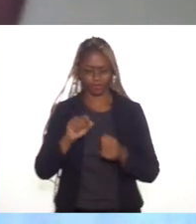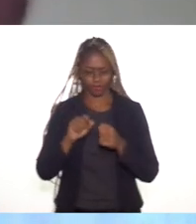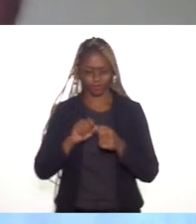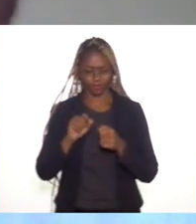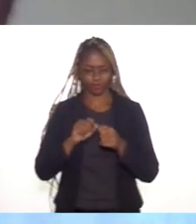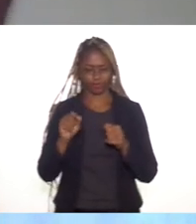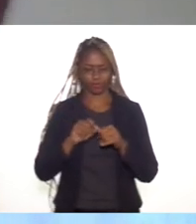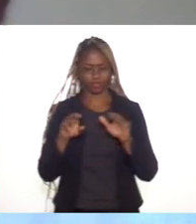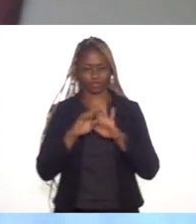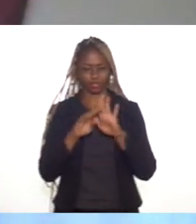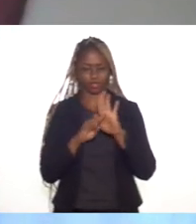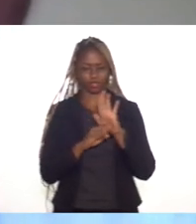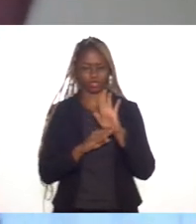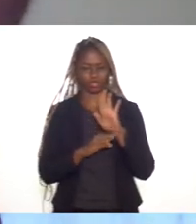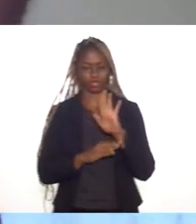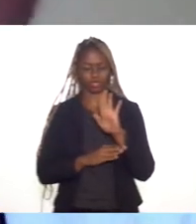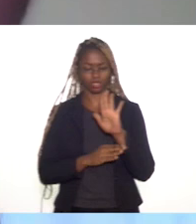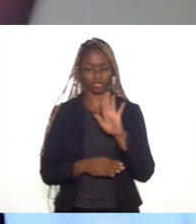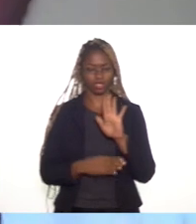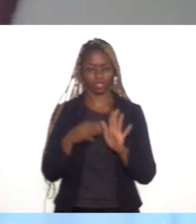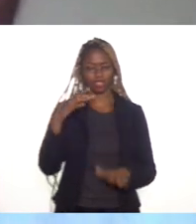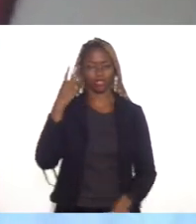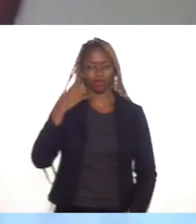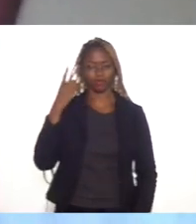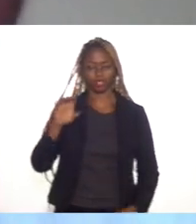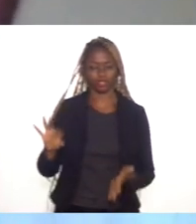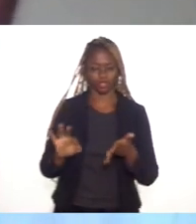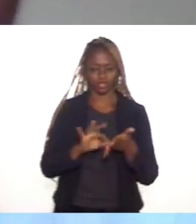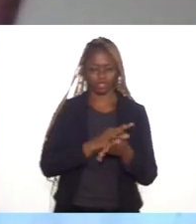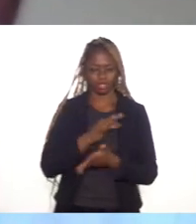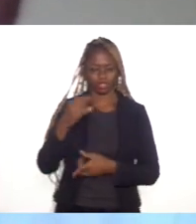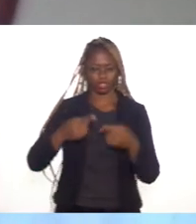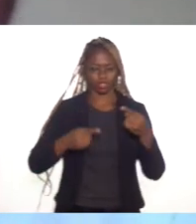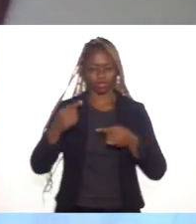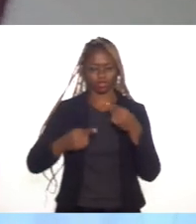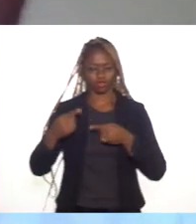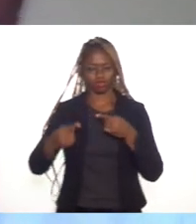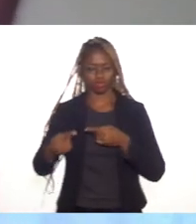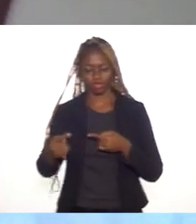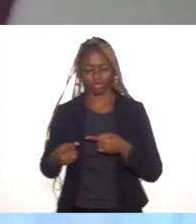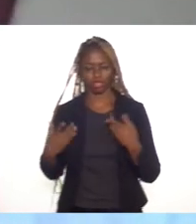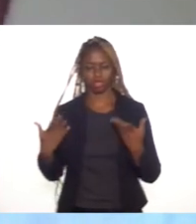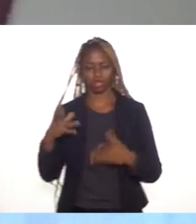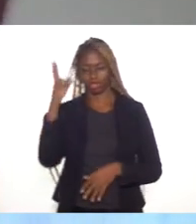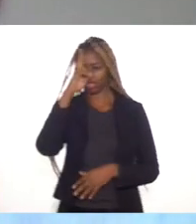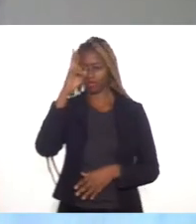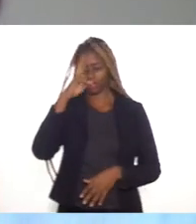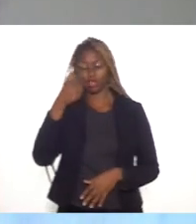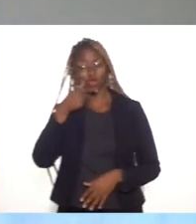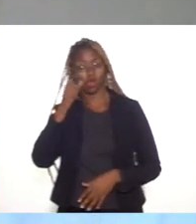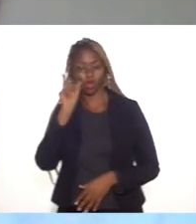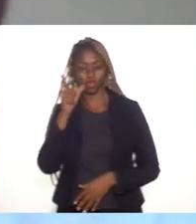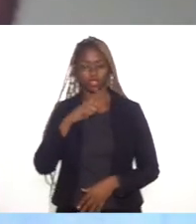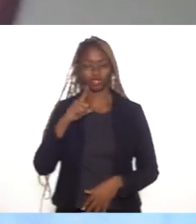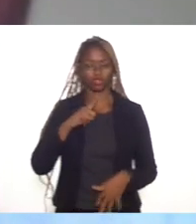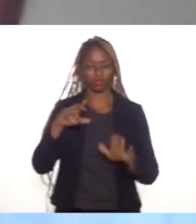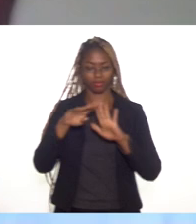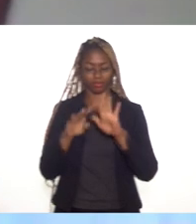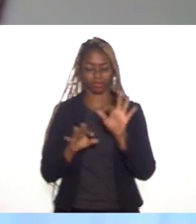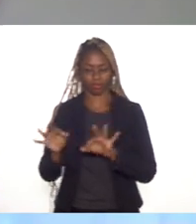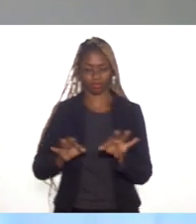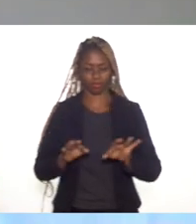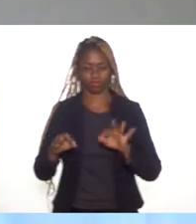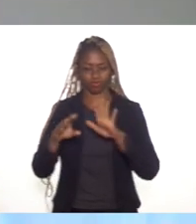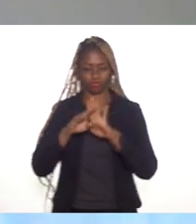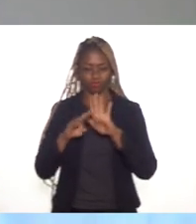inscritos para fazer a discussão hoje. Eu me lembro que eu, por exemplo, era o terceiro da lista de hoje. Então, só lembrando que ontem já tinha sido organizada a